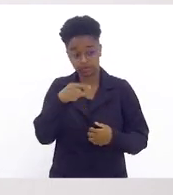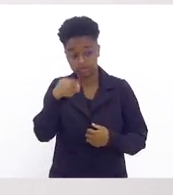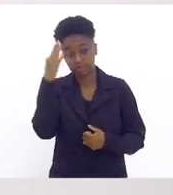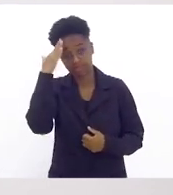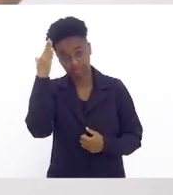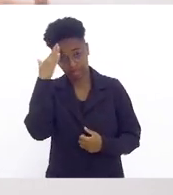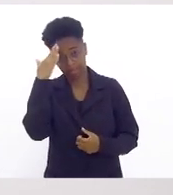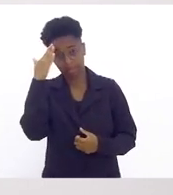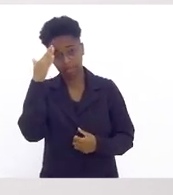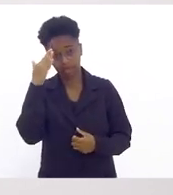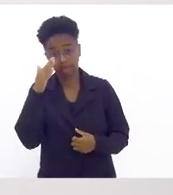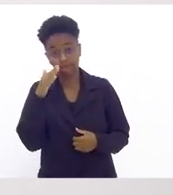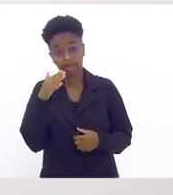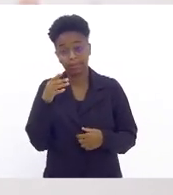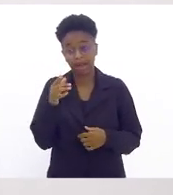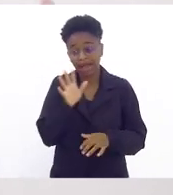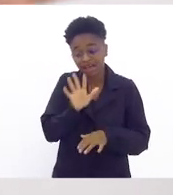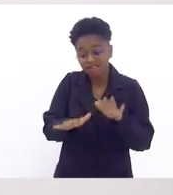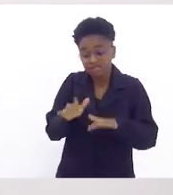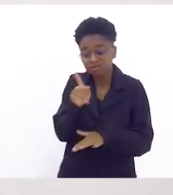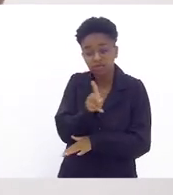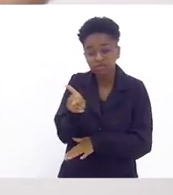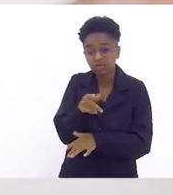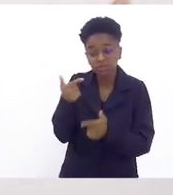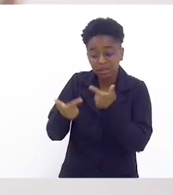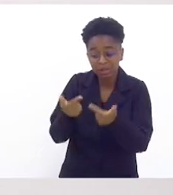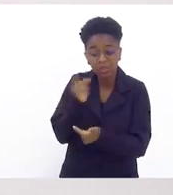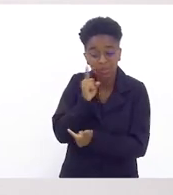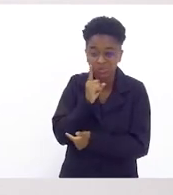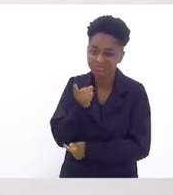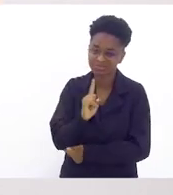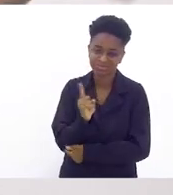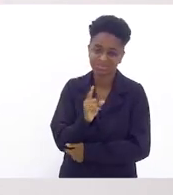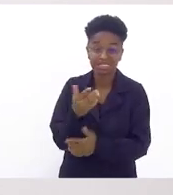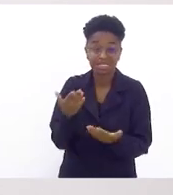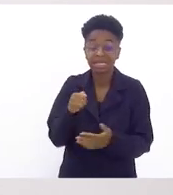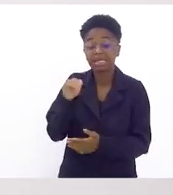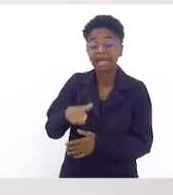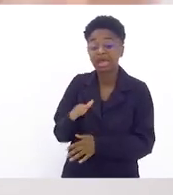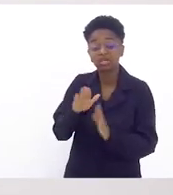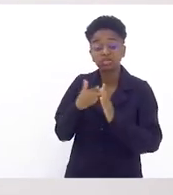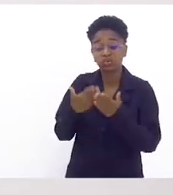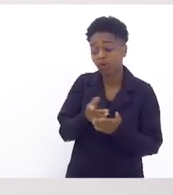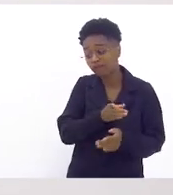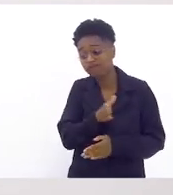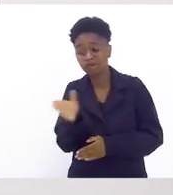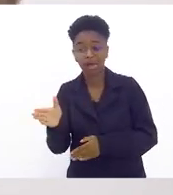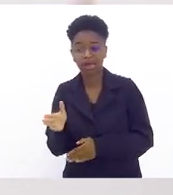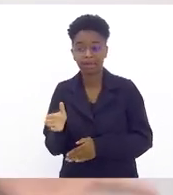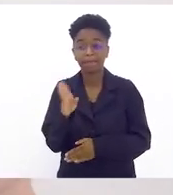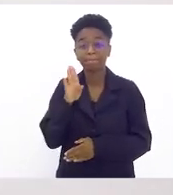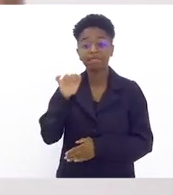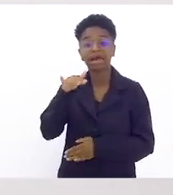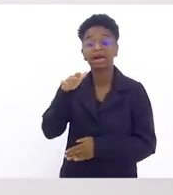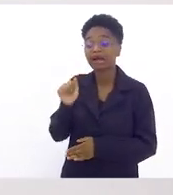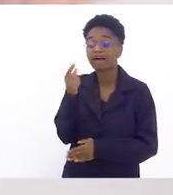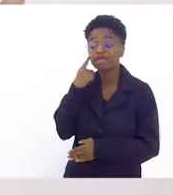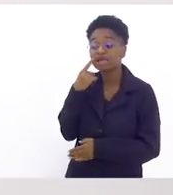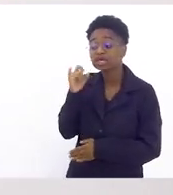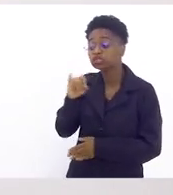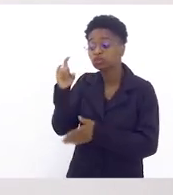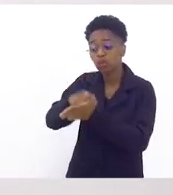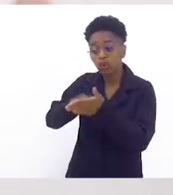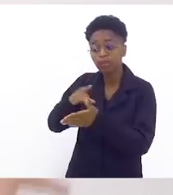de não trabalham todos os dias na mesma escola então às vezes não é meu dia quem tá na escola vai lá Bianca já foi várias vezes né Bianca vai lá olhar se os